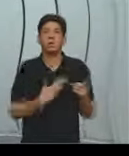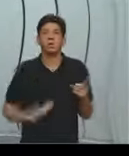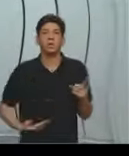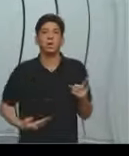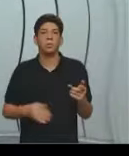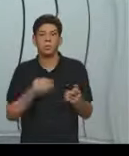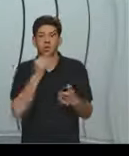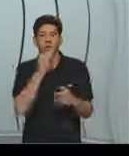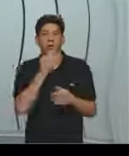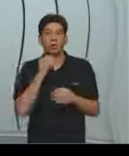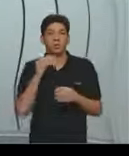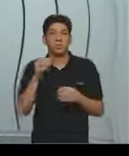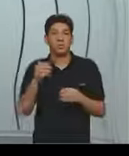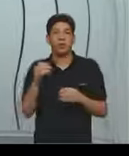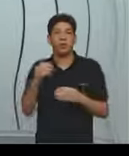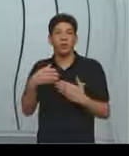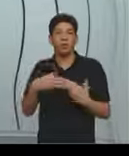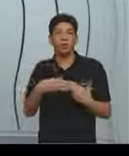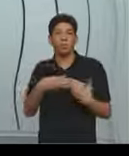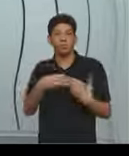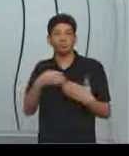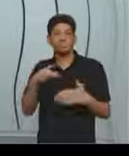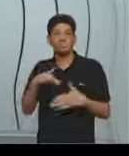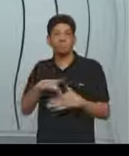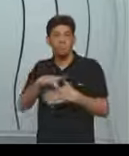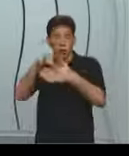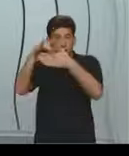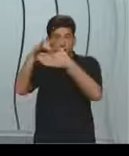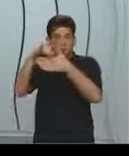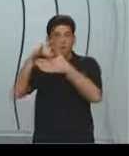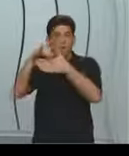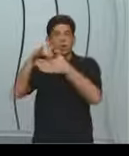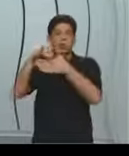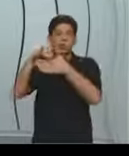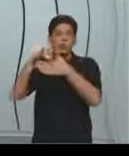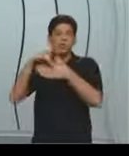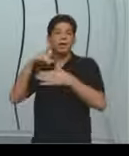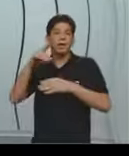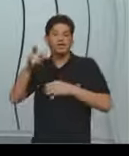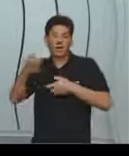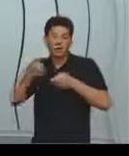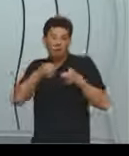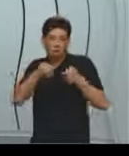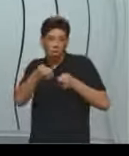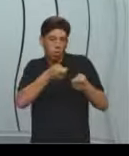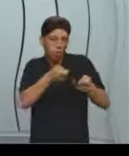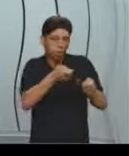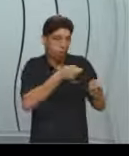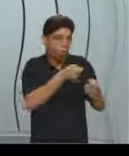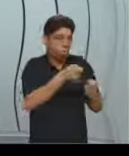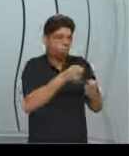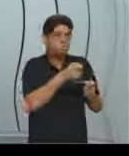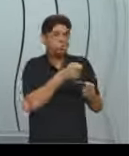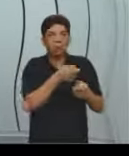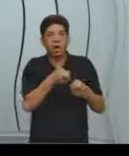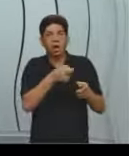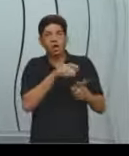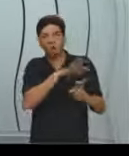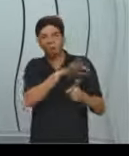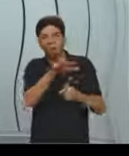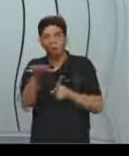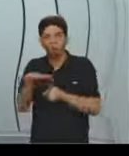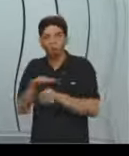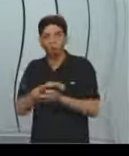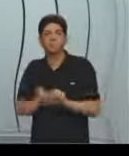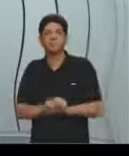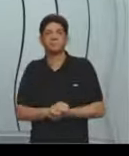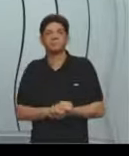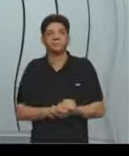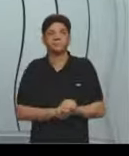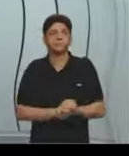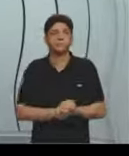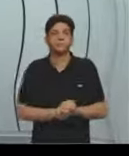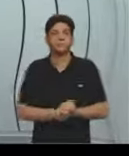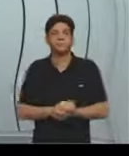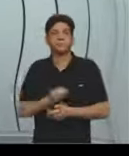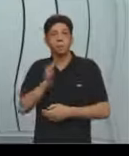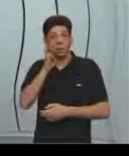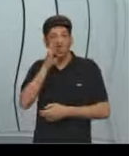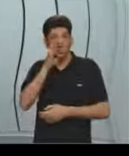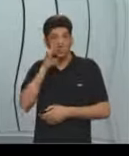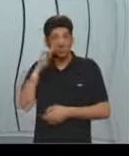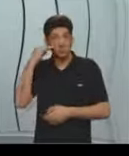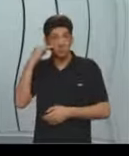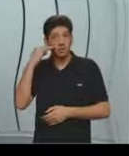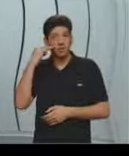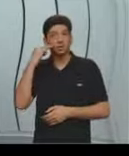coloca alguém poder é basicamente isso que a gente está fazendo né e o Max ver bem ele vai falar essa parte eu acho que eu mais importante